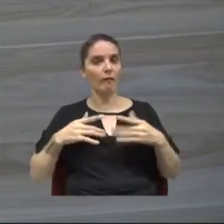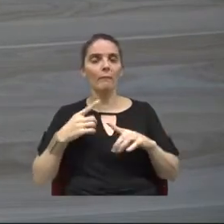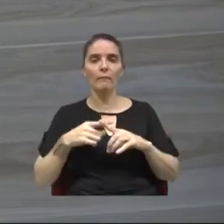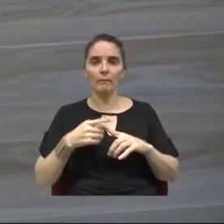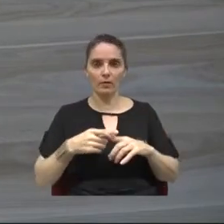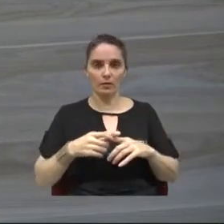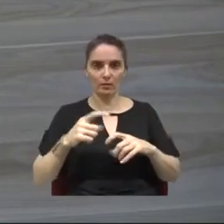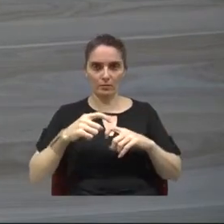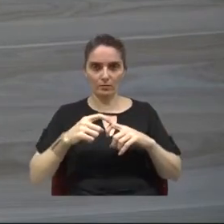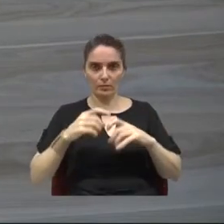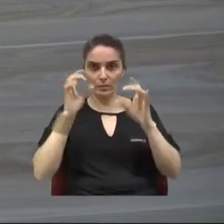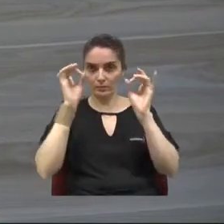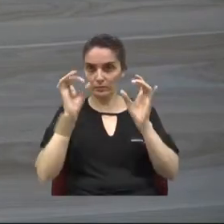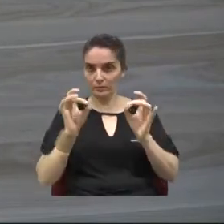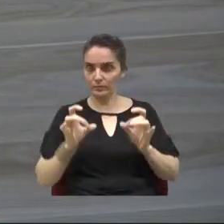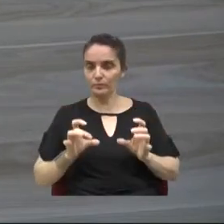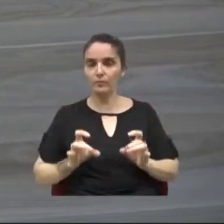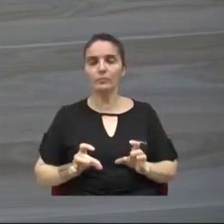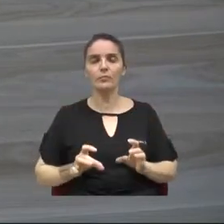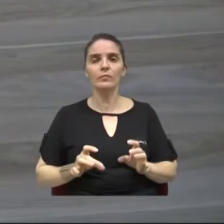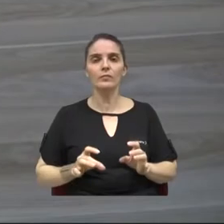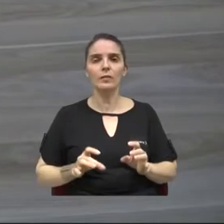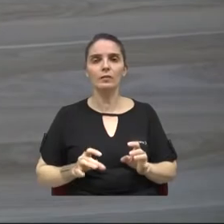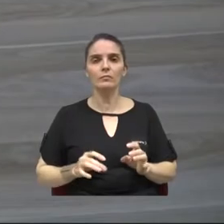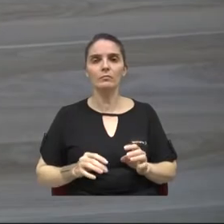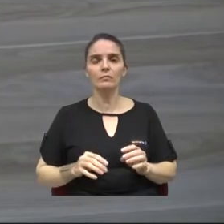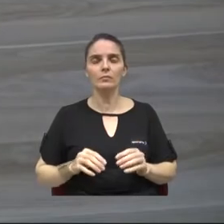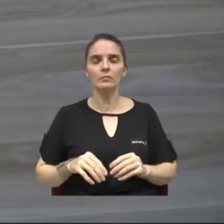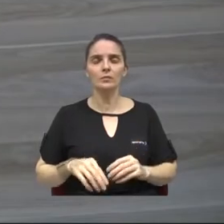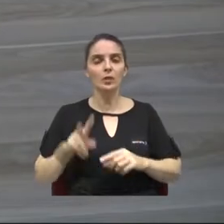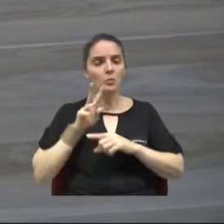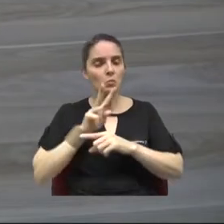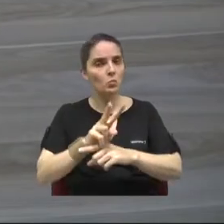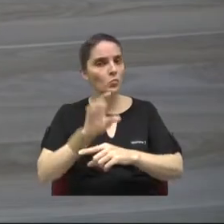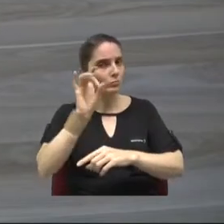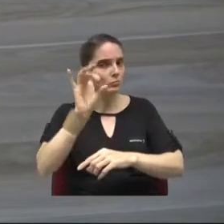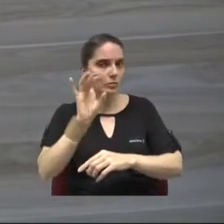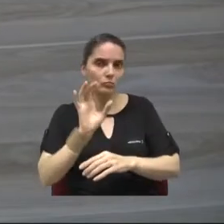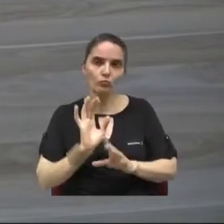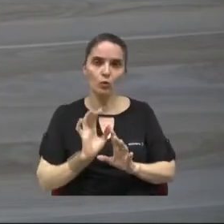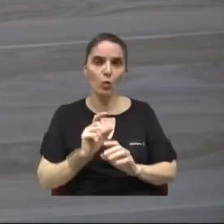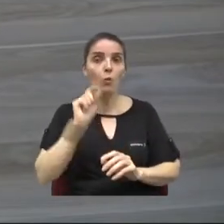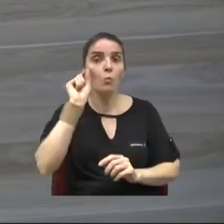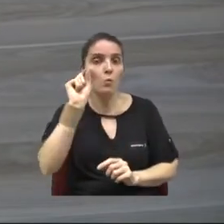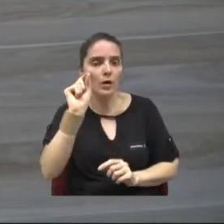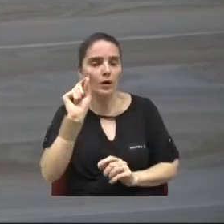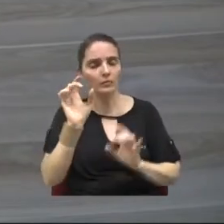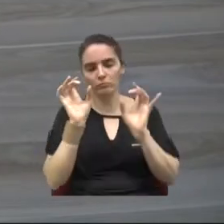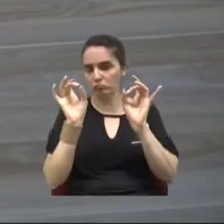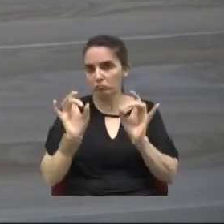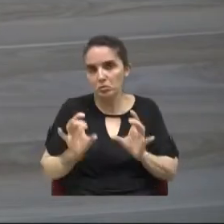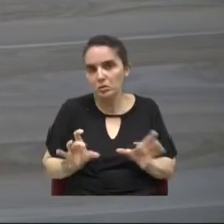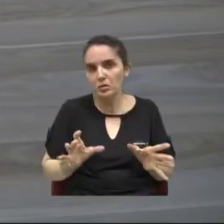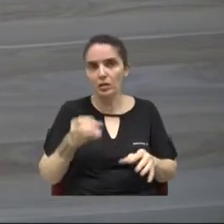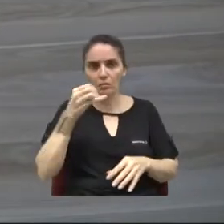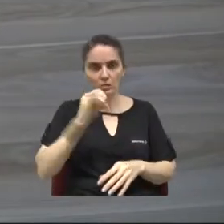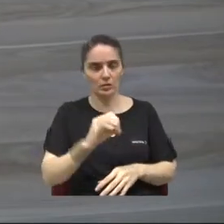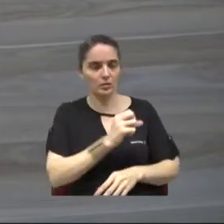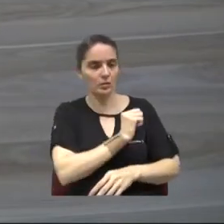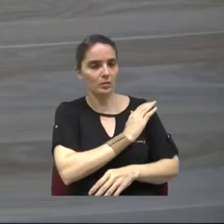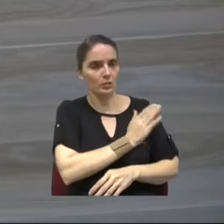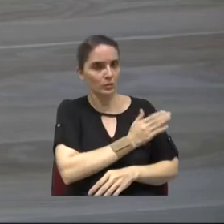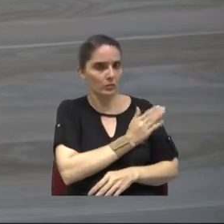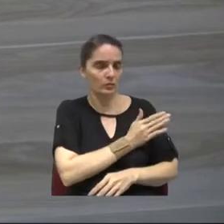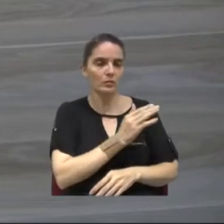maior parte do especialista, ele faz o correto, ele cuida da área dele, ele é indicado, o paciente vai lá, que